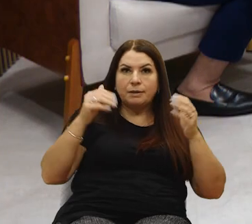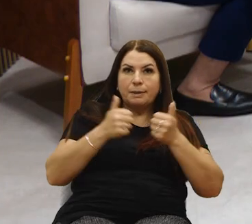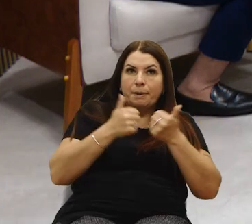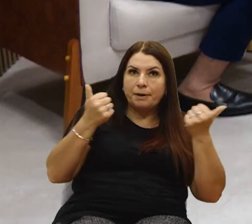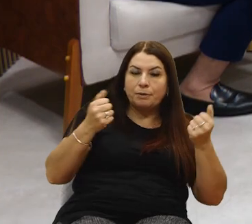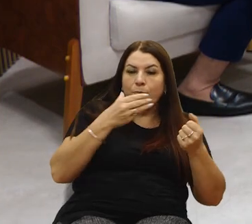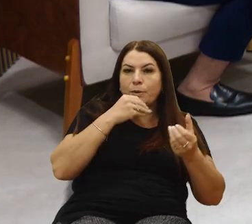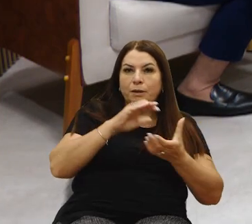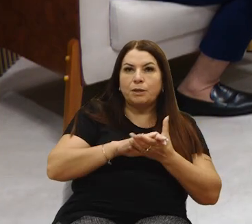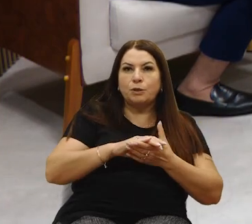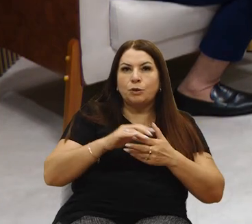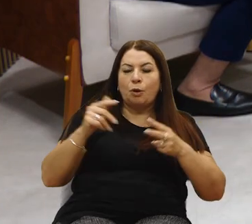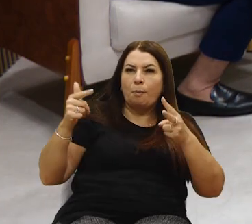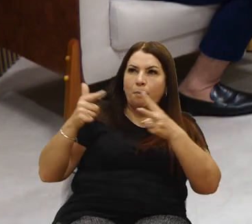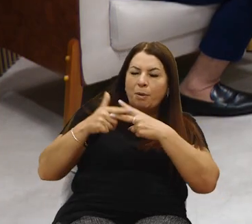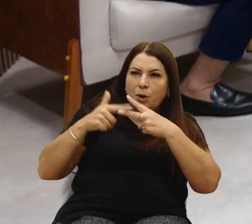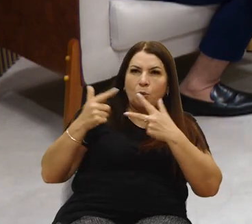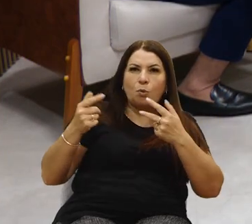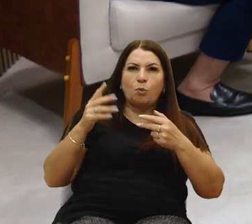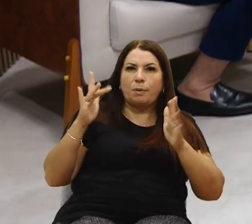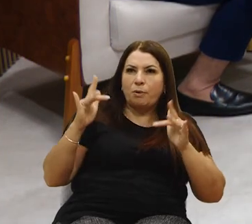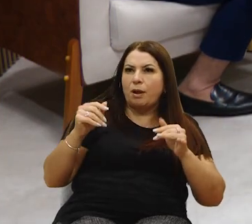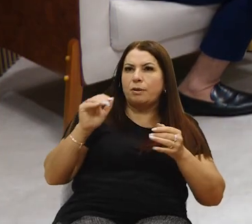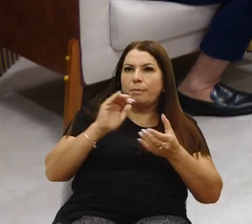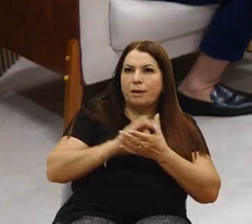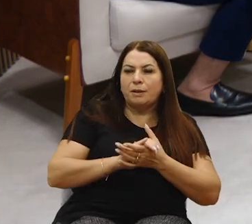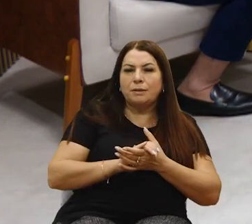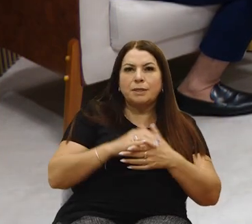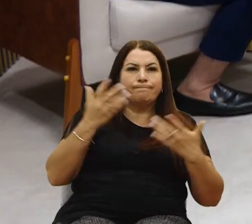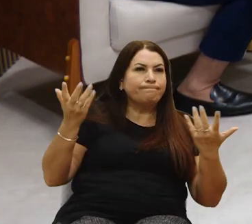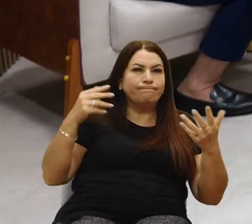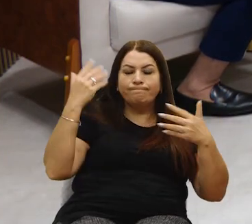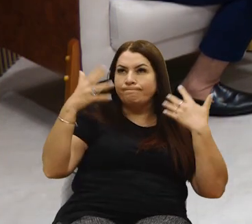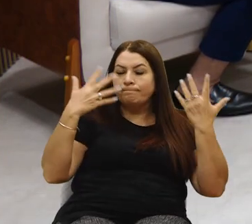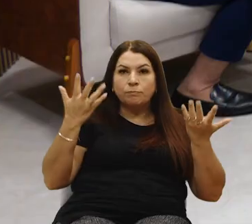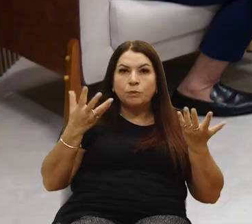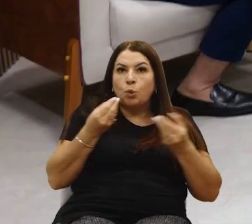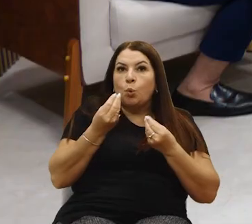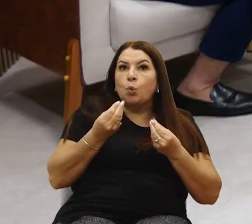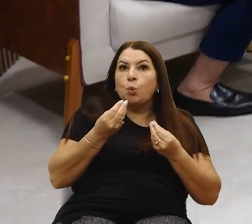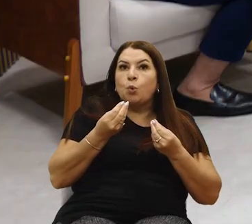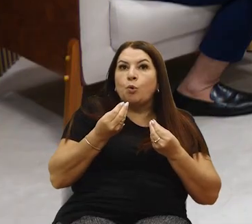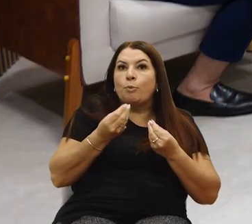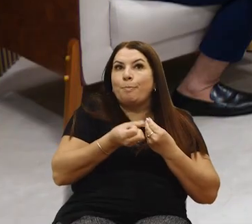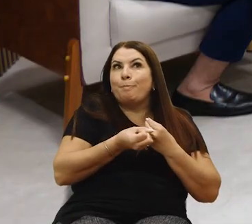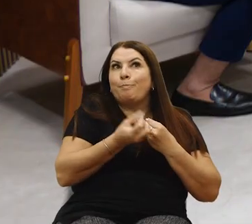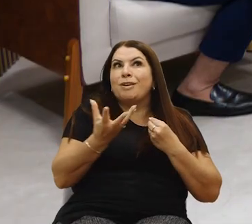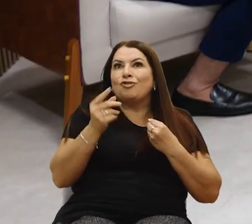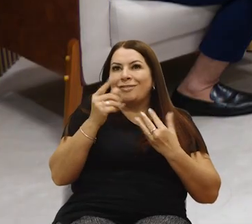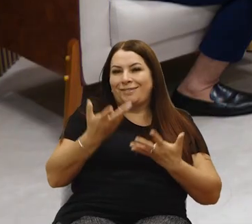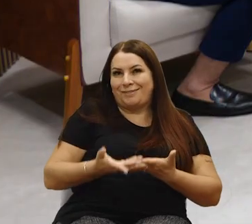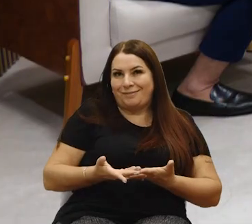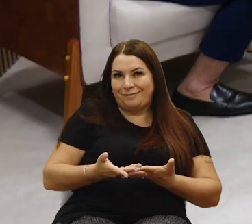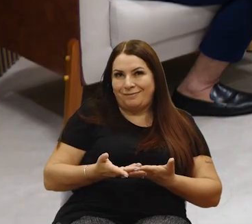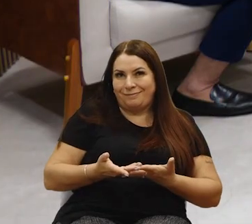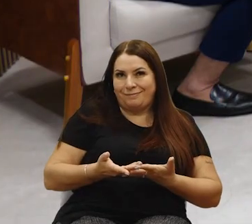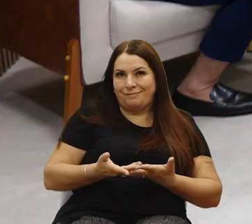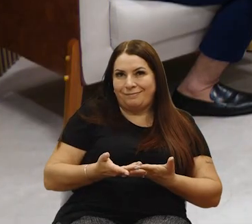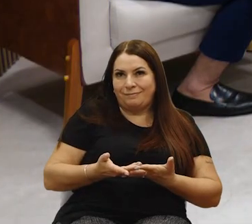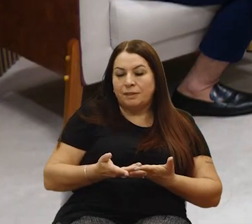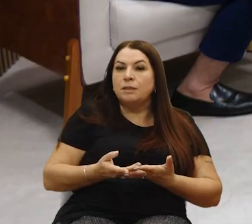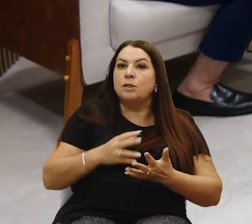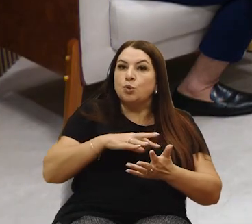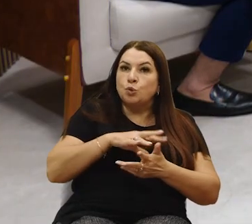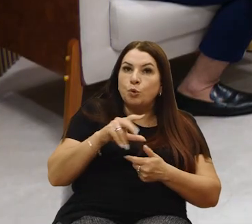separando do marido, ou brigou com o marido, com um namorado, ou com a namorada, enfim. Como medir isso? Se